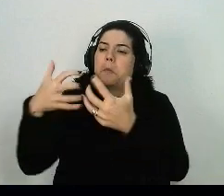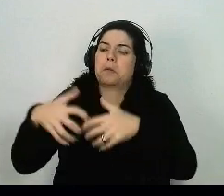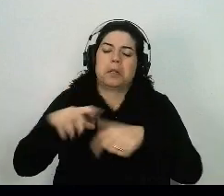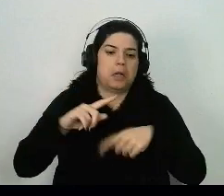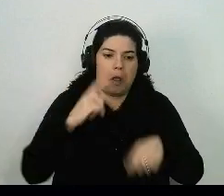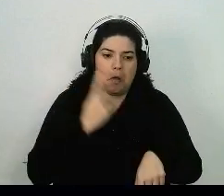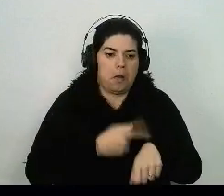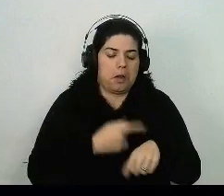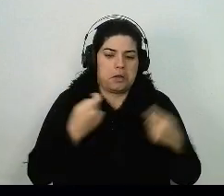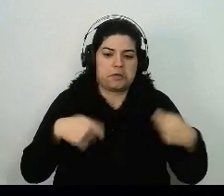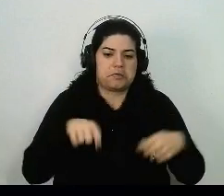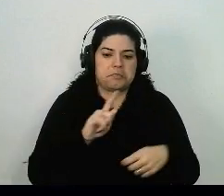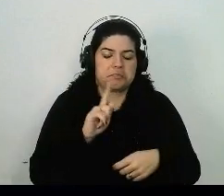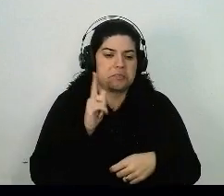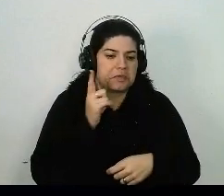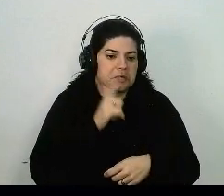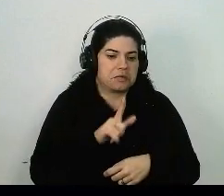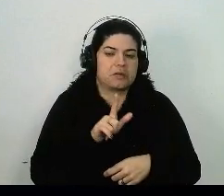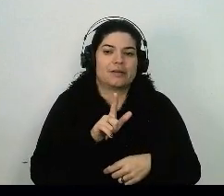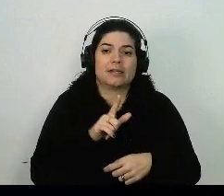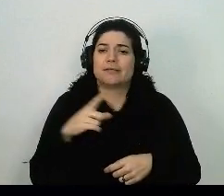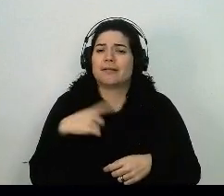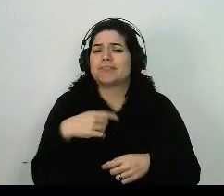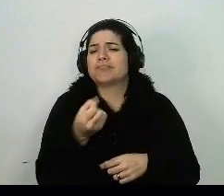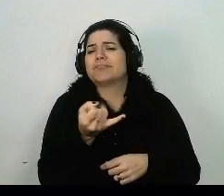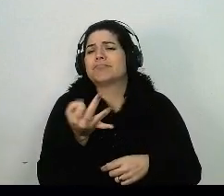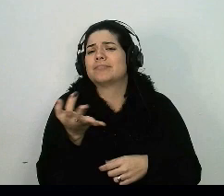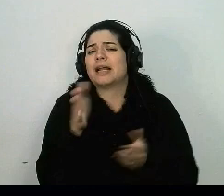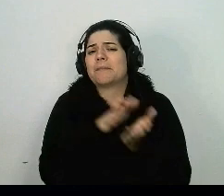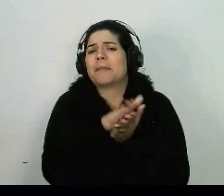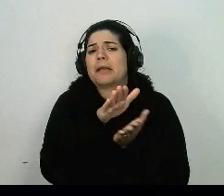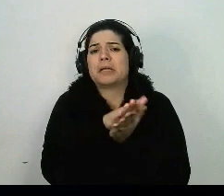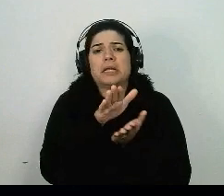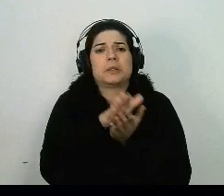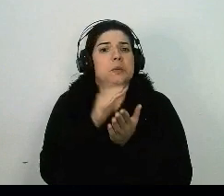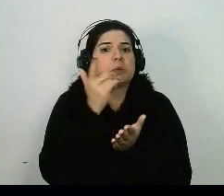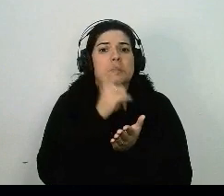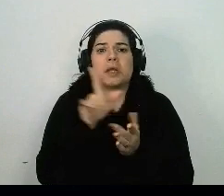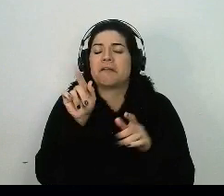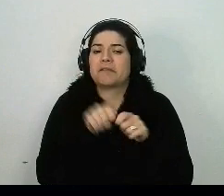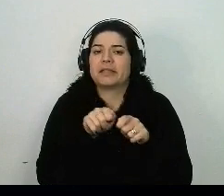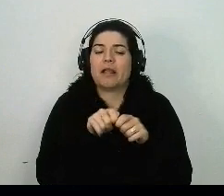no meu celular aqui, eu tenho trocentas impressões que eu não consegui realizar, e ela fica ali.